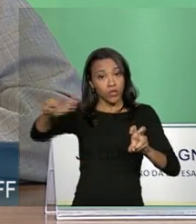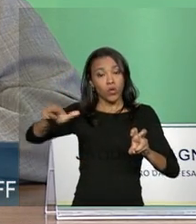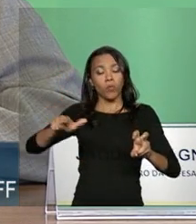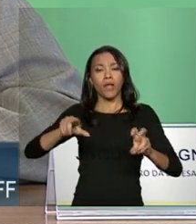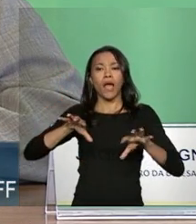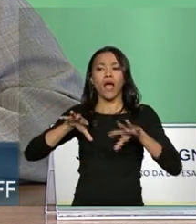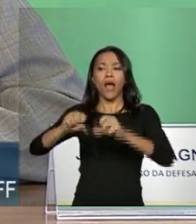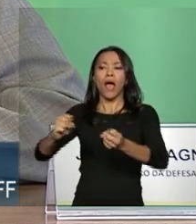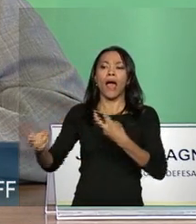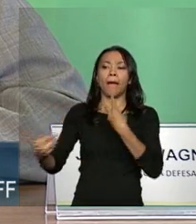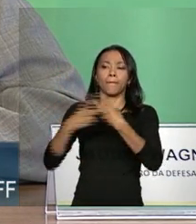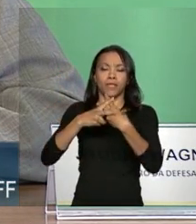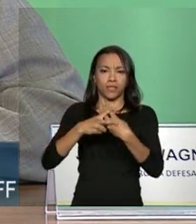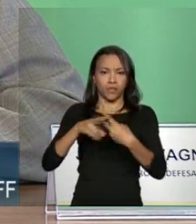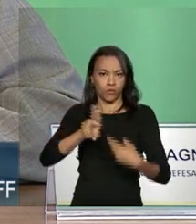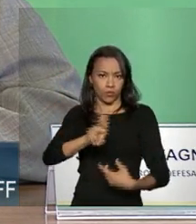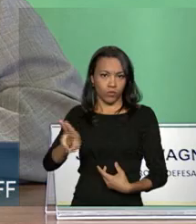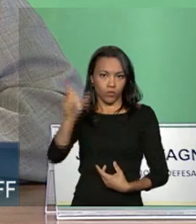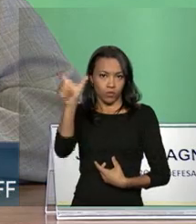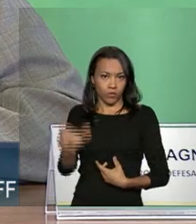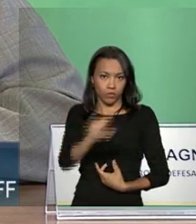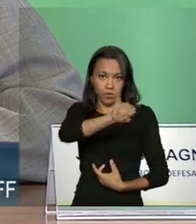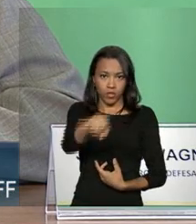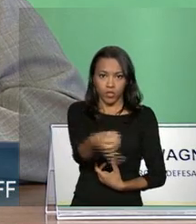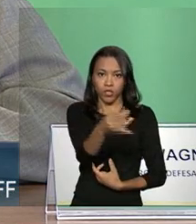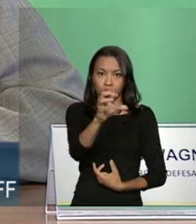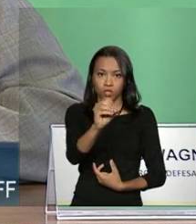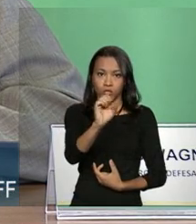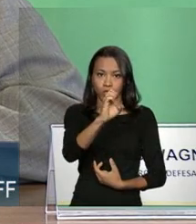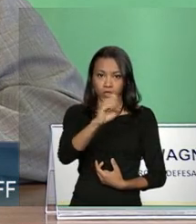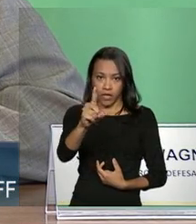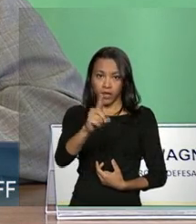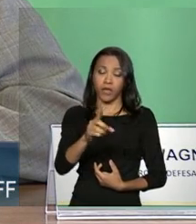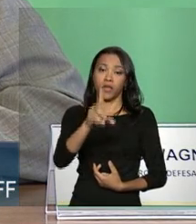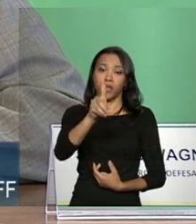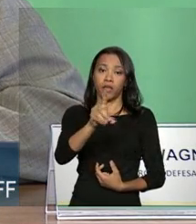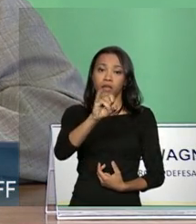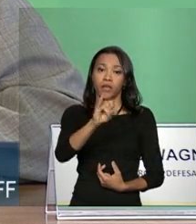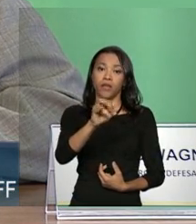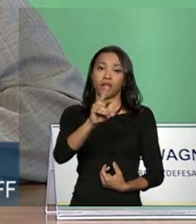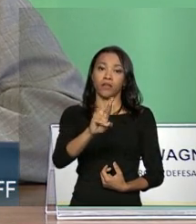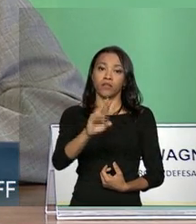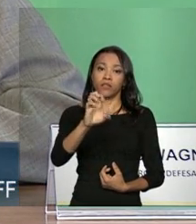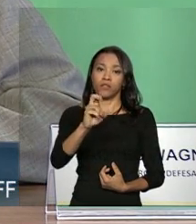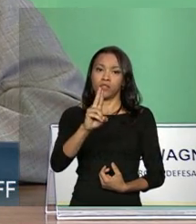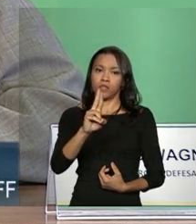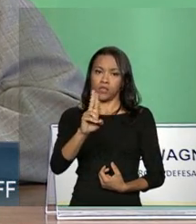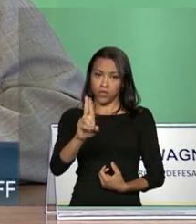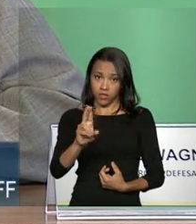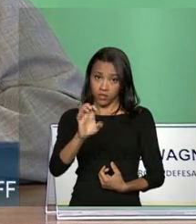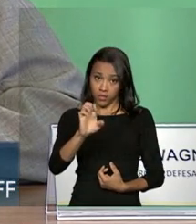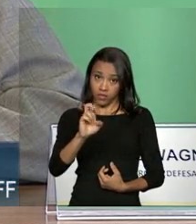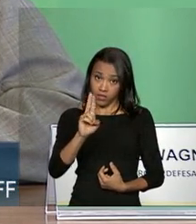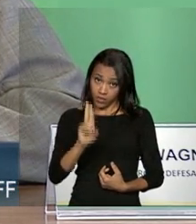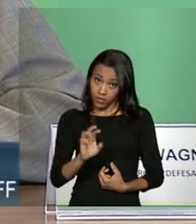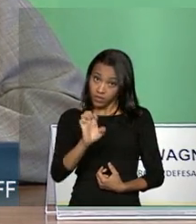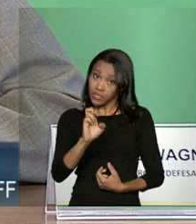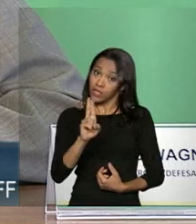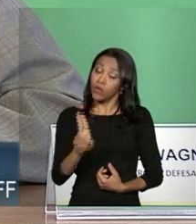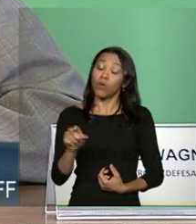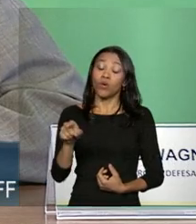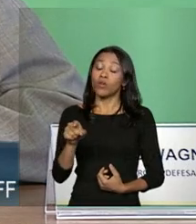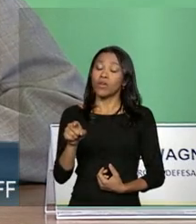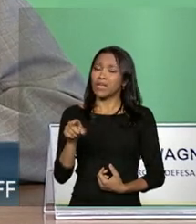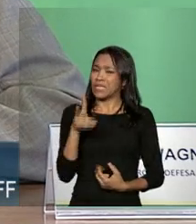José Dirceu e de outras pessoas, isso não foi assunto comentário, óbvio que todo mundo sabia,